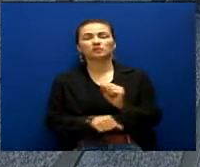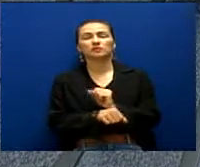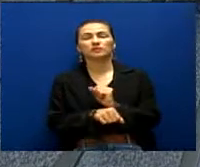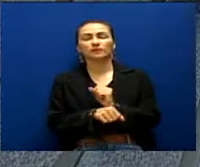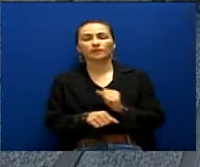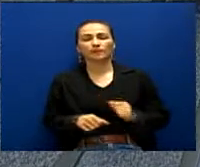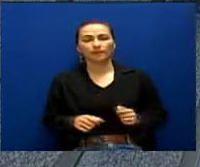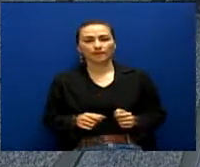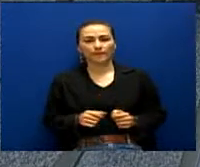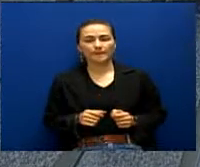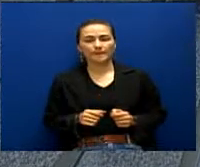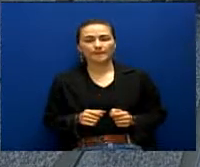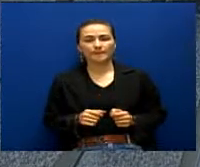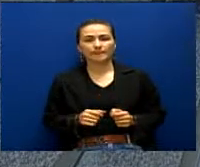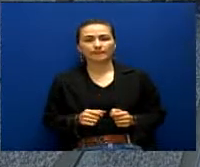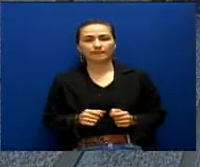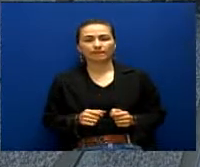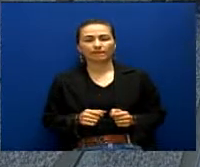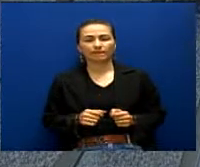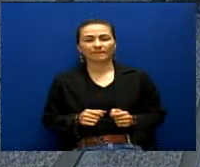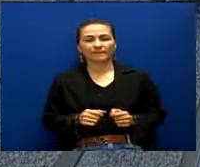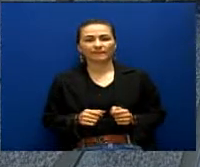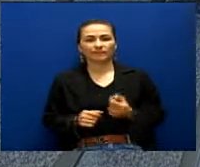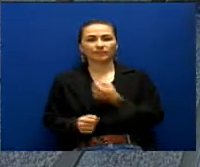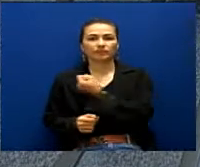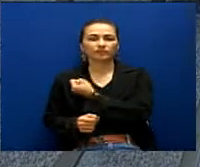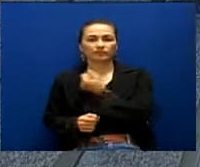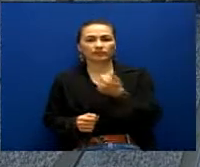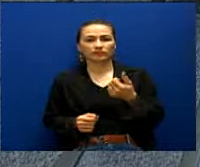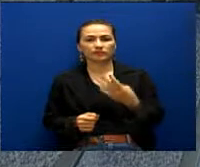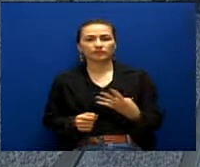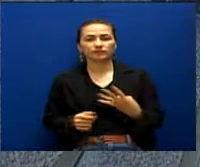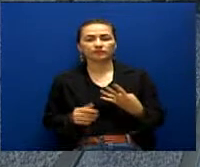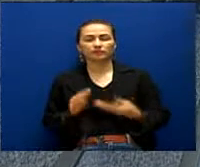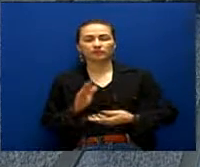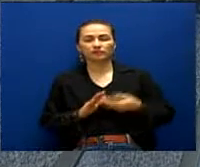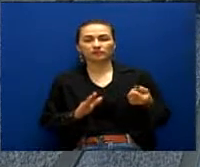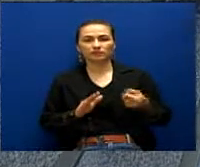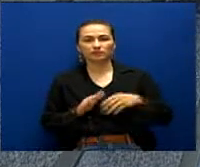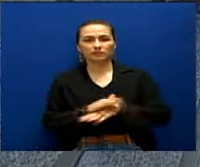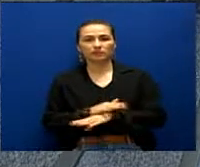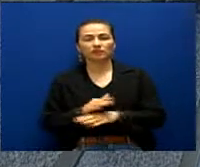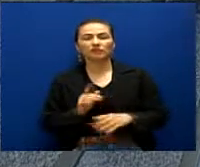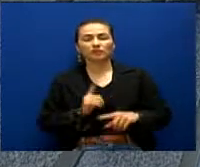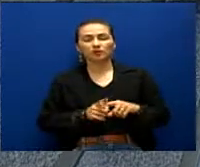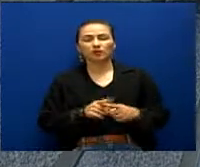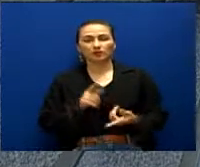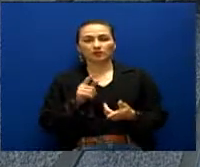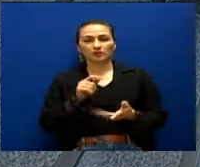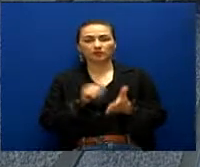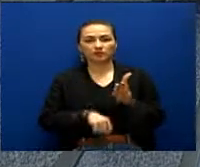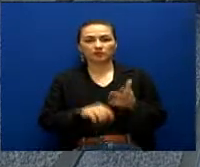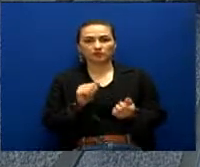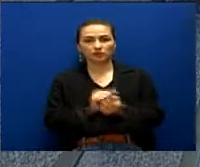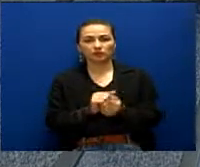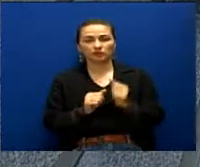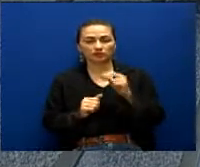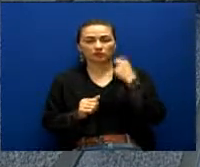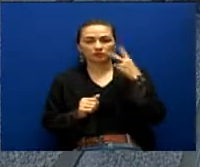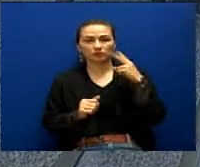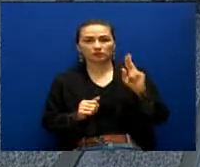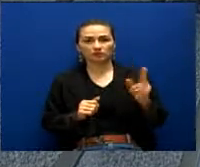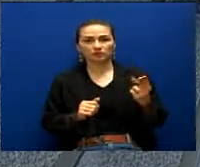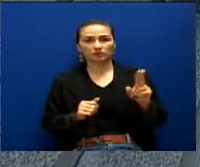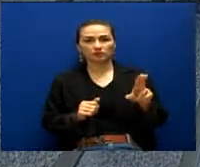gentileza. Vereador, a 14 foi arquivada porque eu vou assinar junto com o Hudson, porque amplia